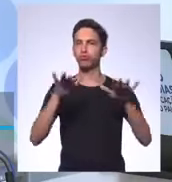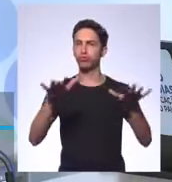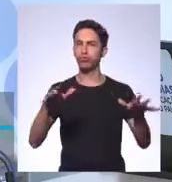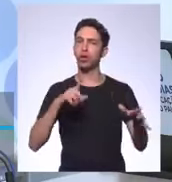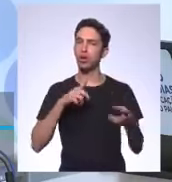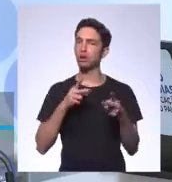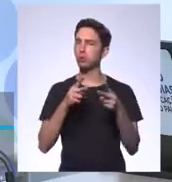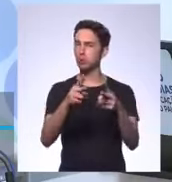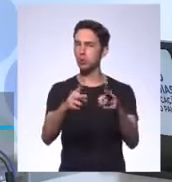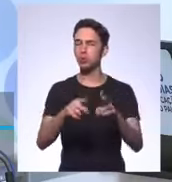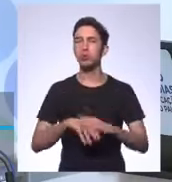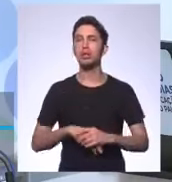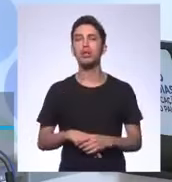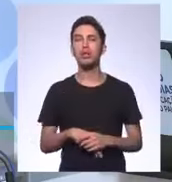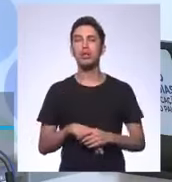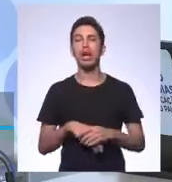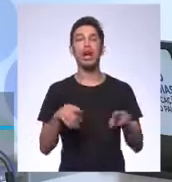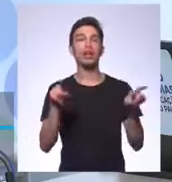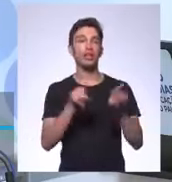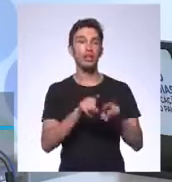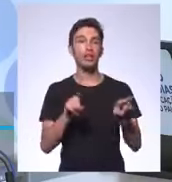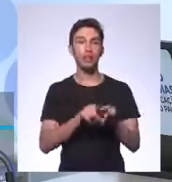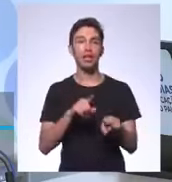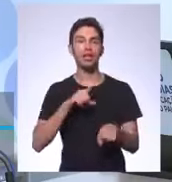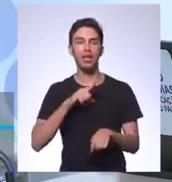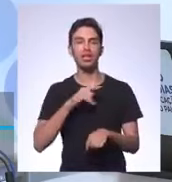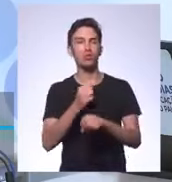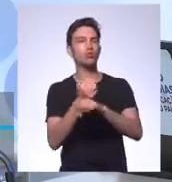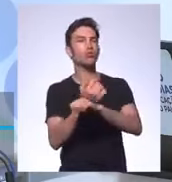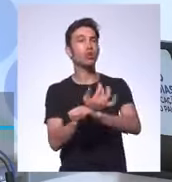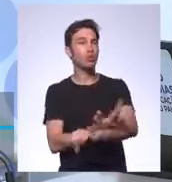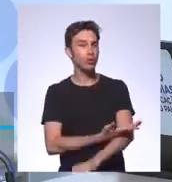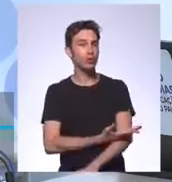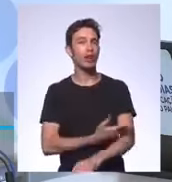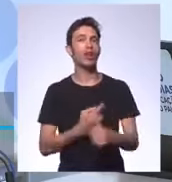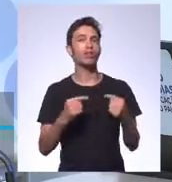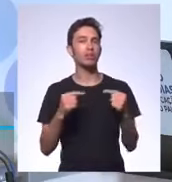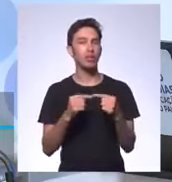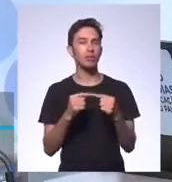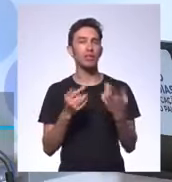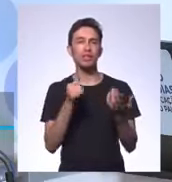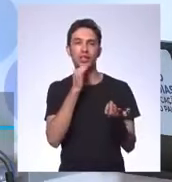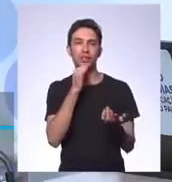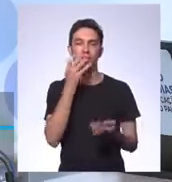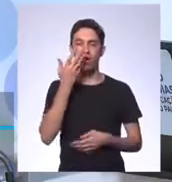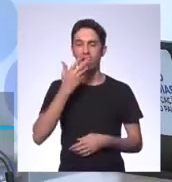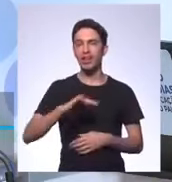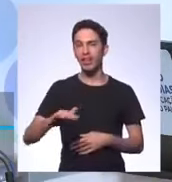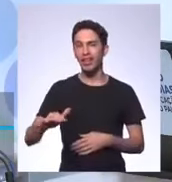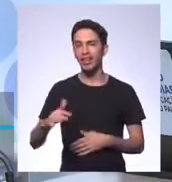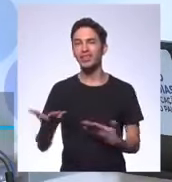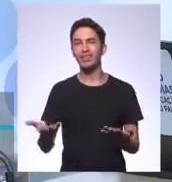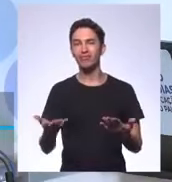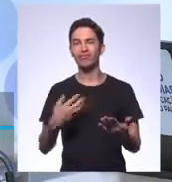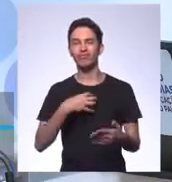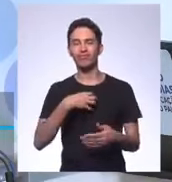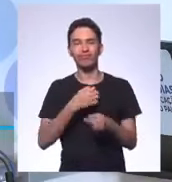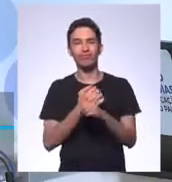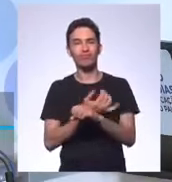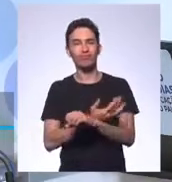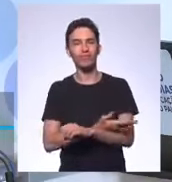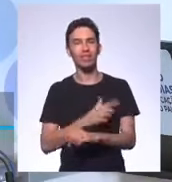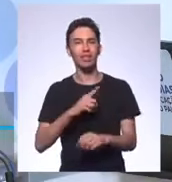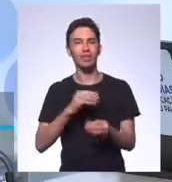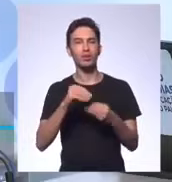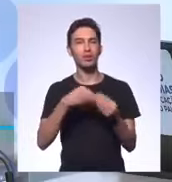circulando, nós temos uma questão também meio emocional aí de colocar a foto do garoto. Então, a notícia,